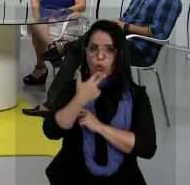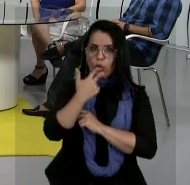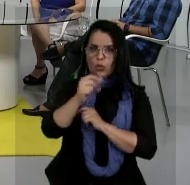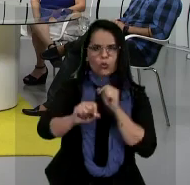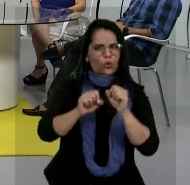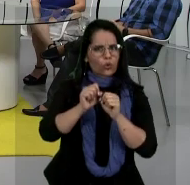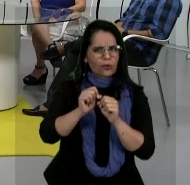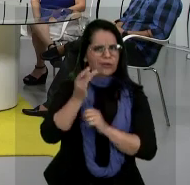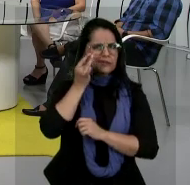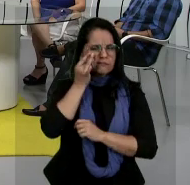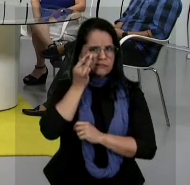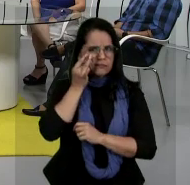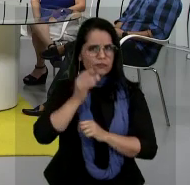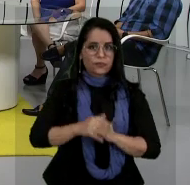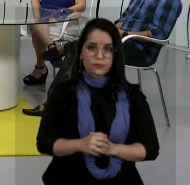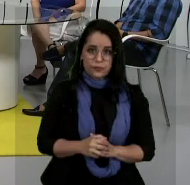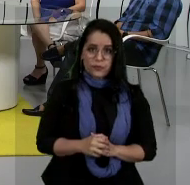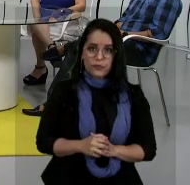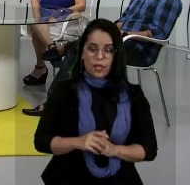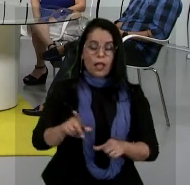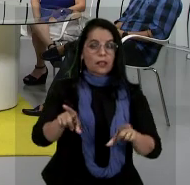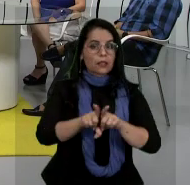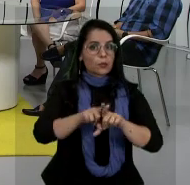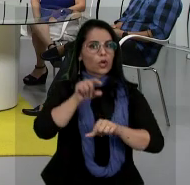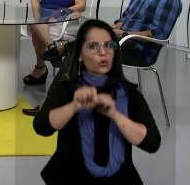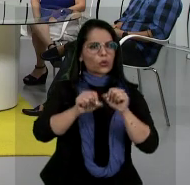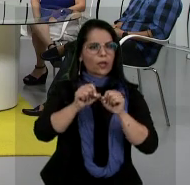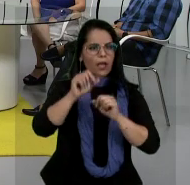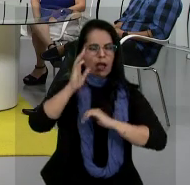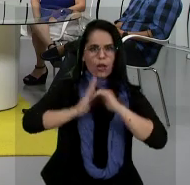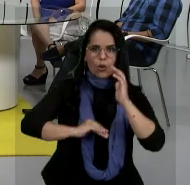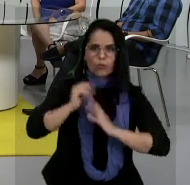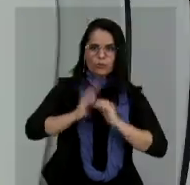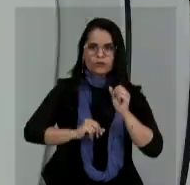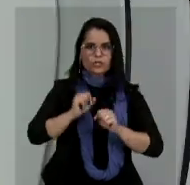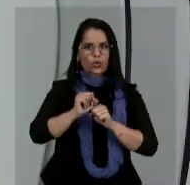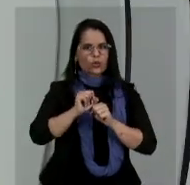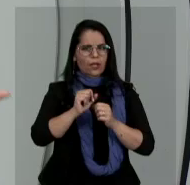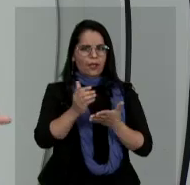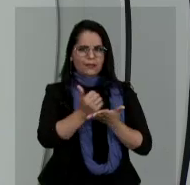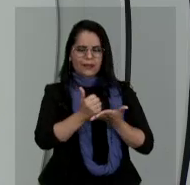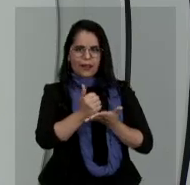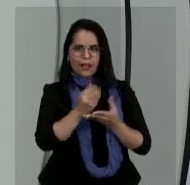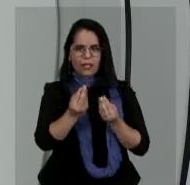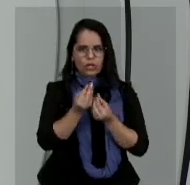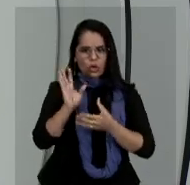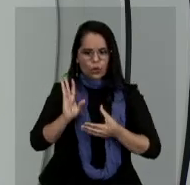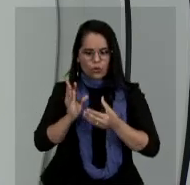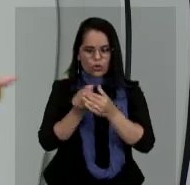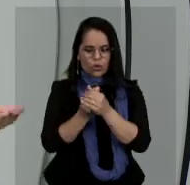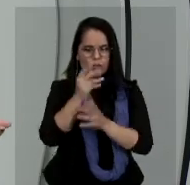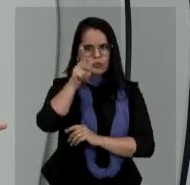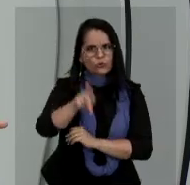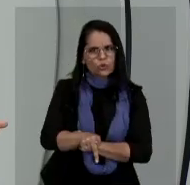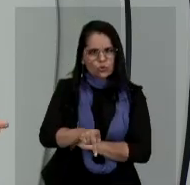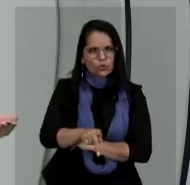língua oficial, ela ainda é uma profissão que trata de incluir pessoas, de